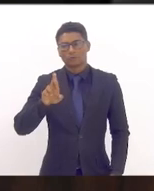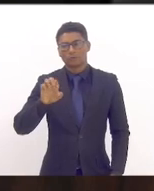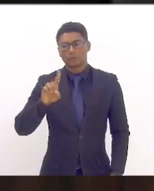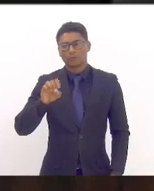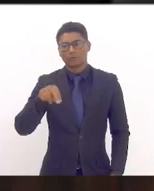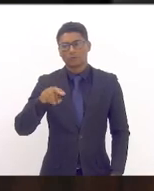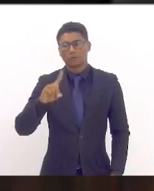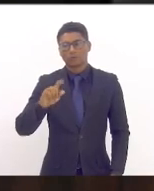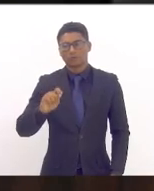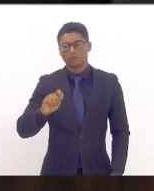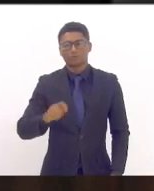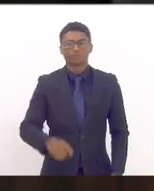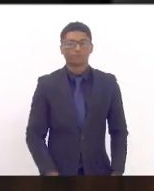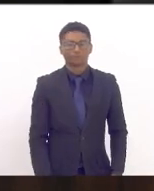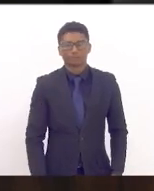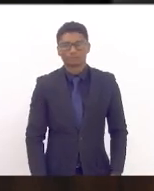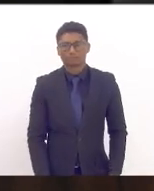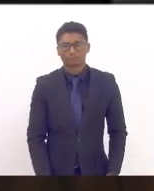favorável